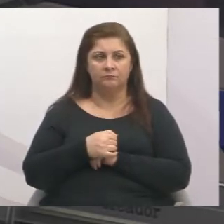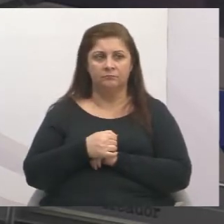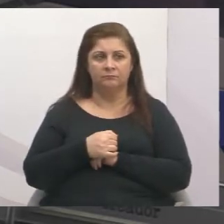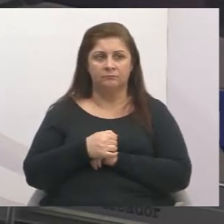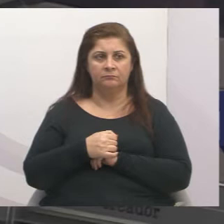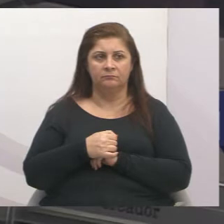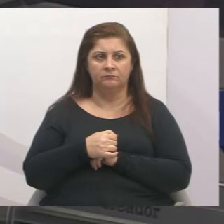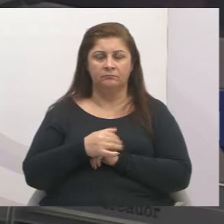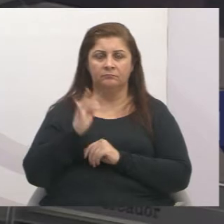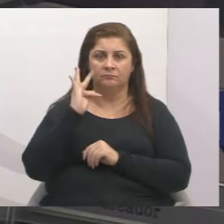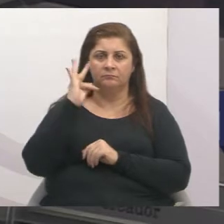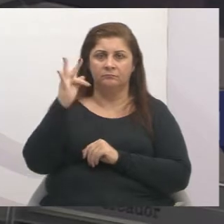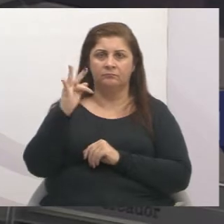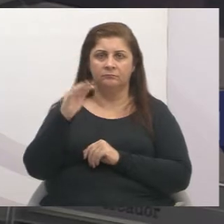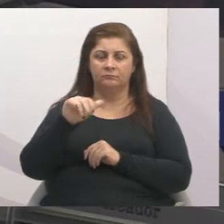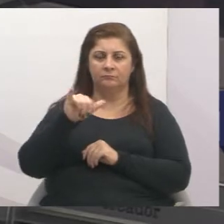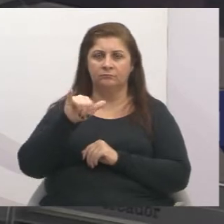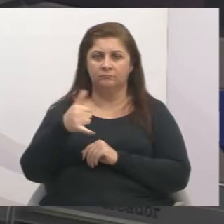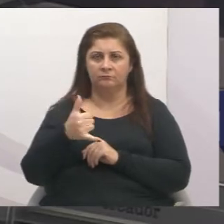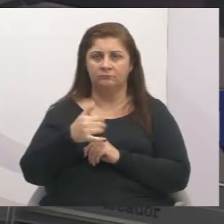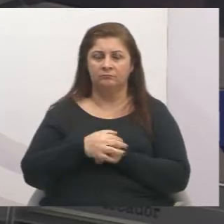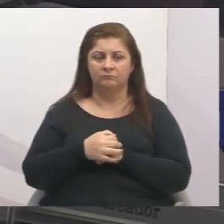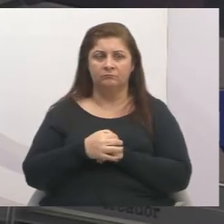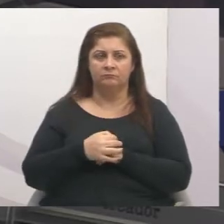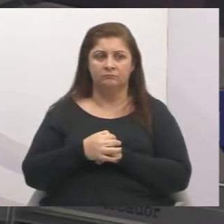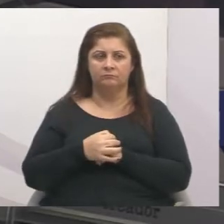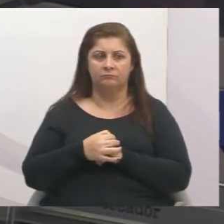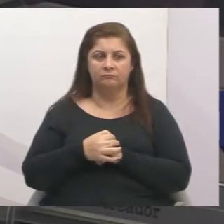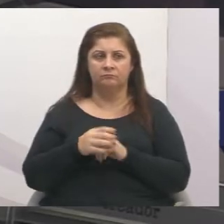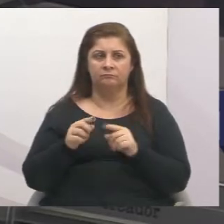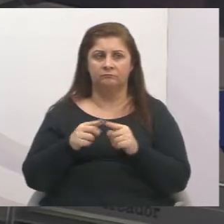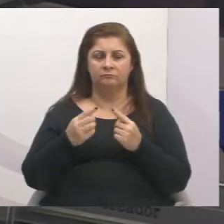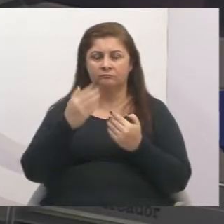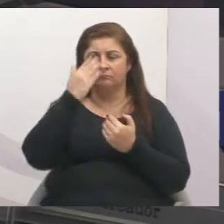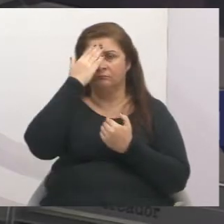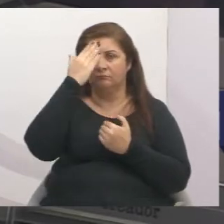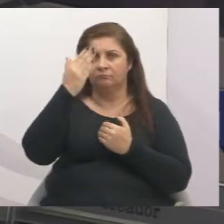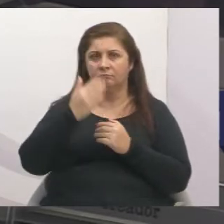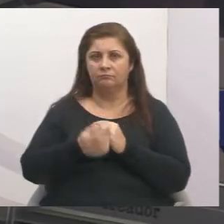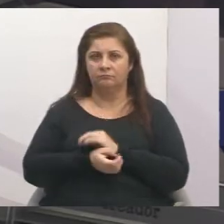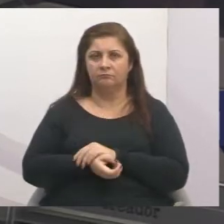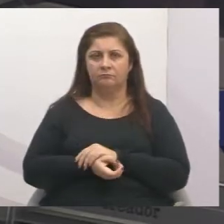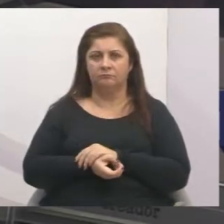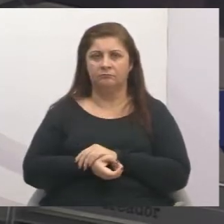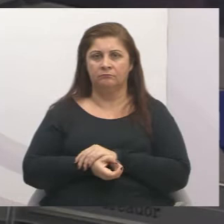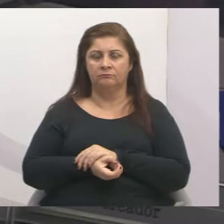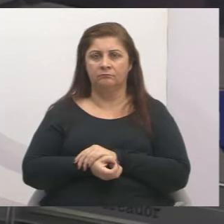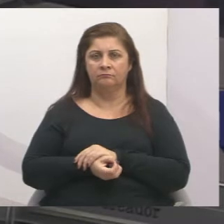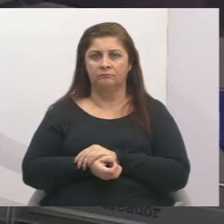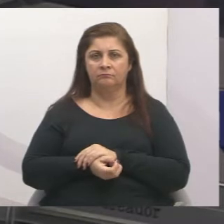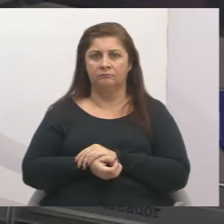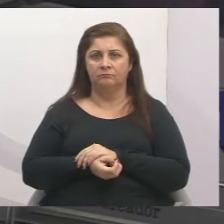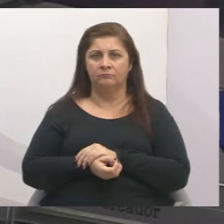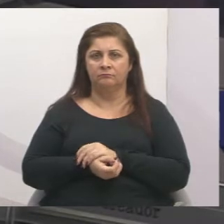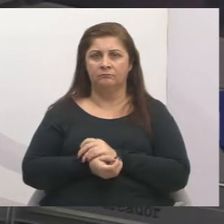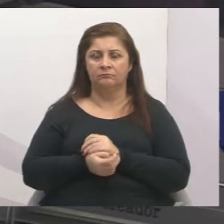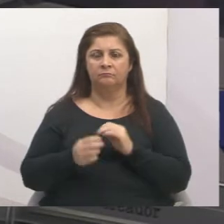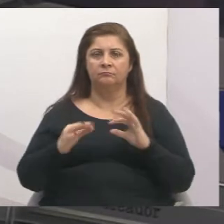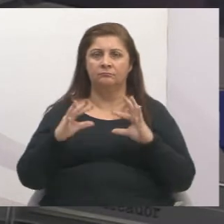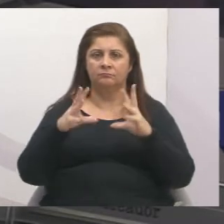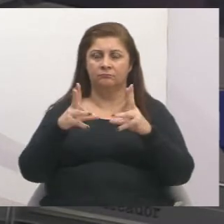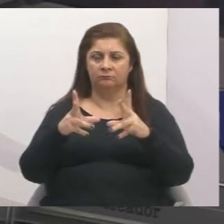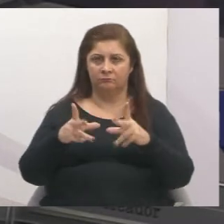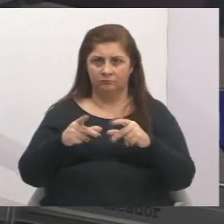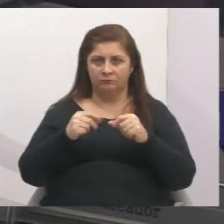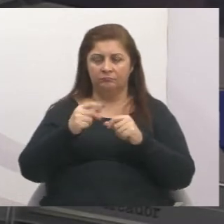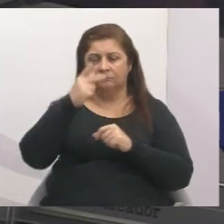temas livres da próxima sessão, mas agradecer mais uma vez a todos os servidores, todas as servidoras